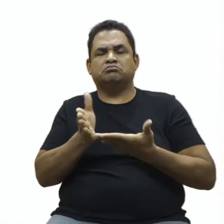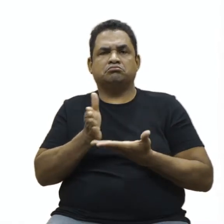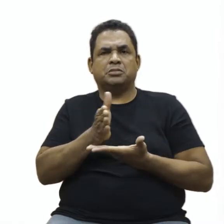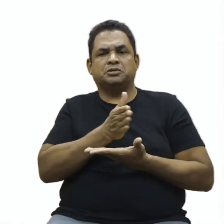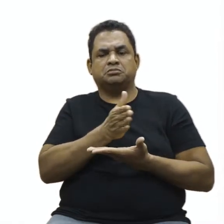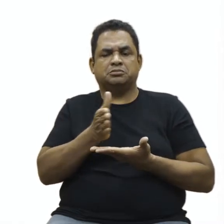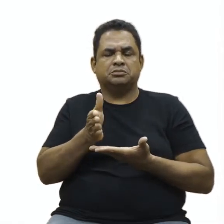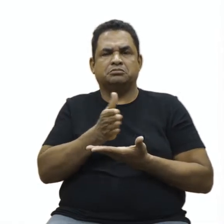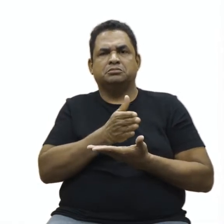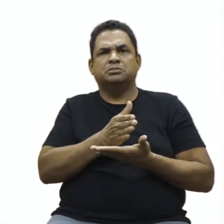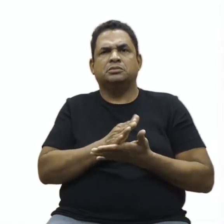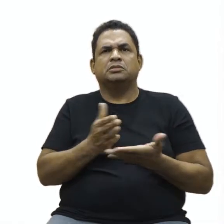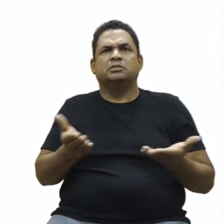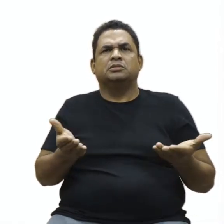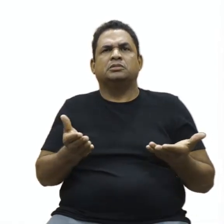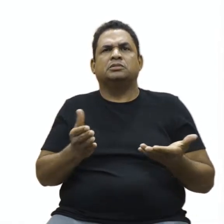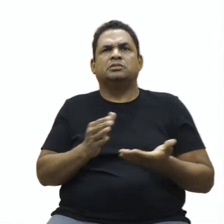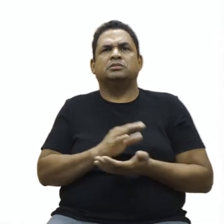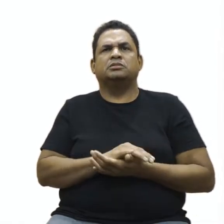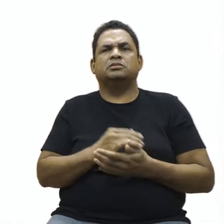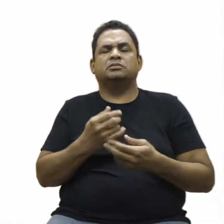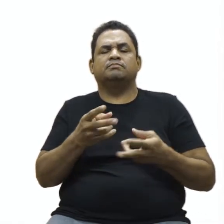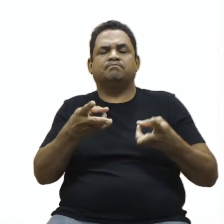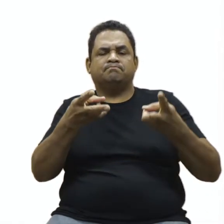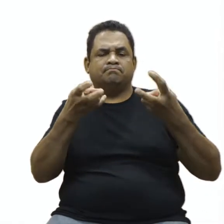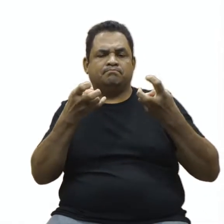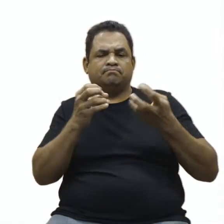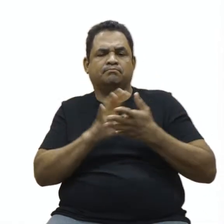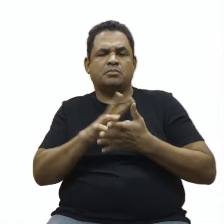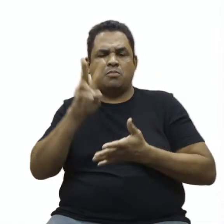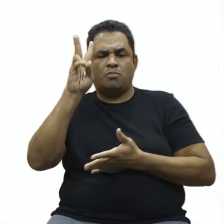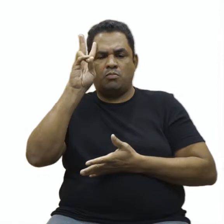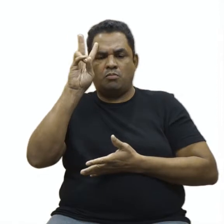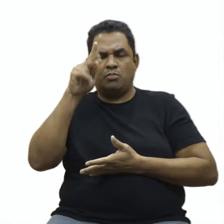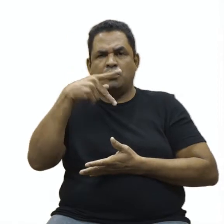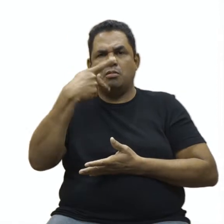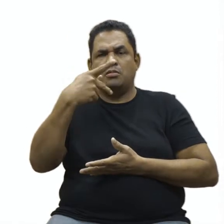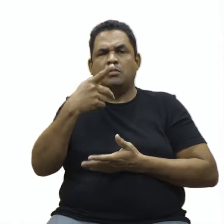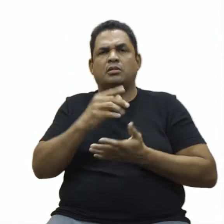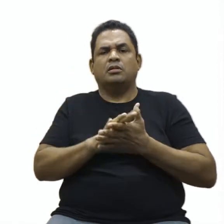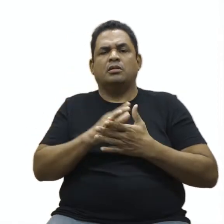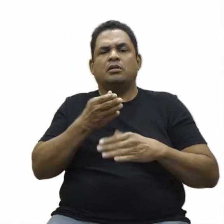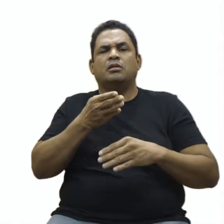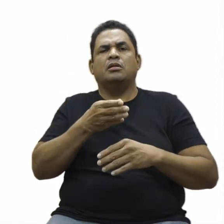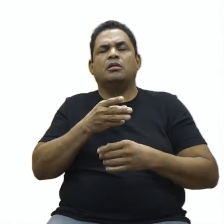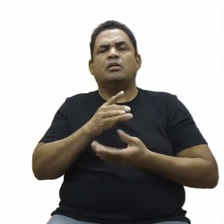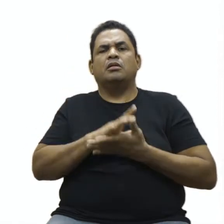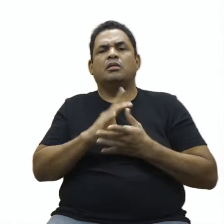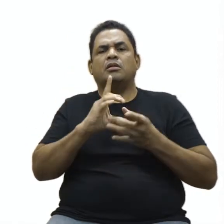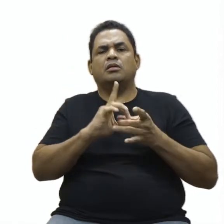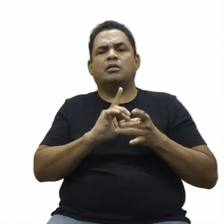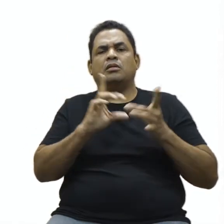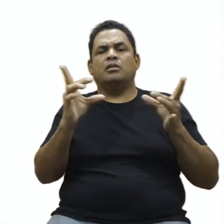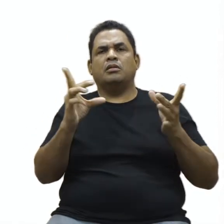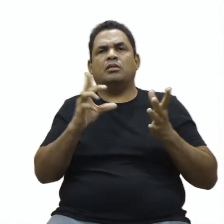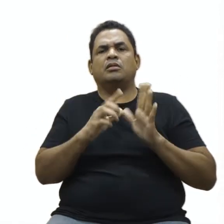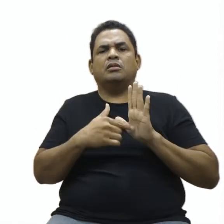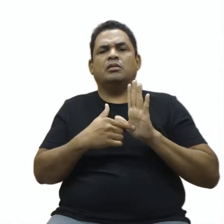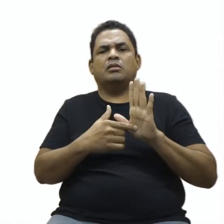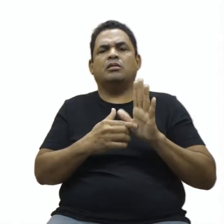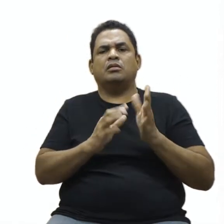né? Porque a gente percebeu, né, historicamente falando, que a democracia representativa, ela tem